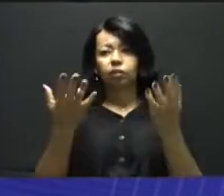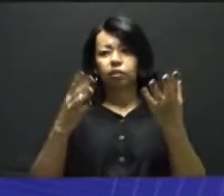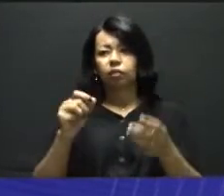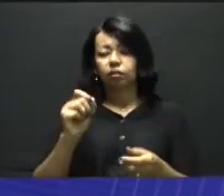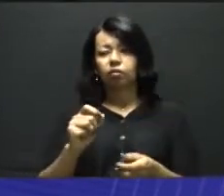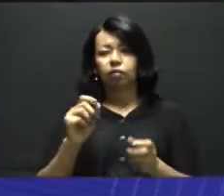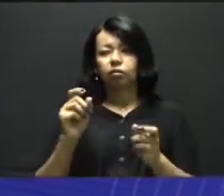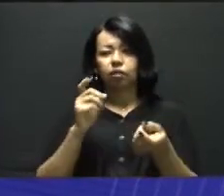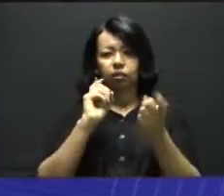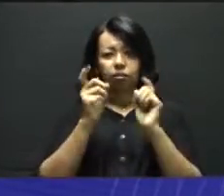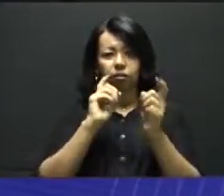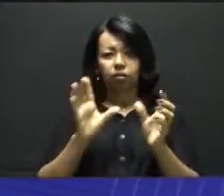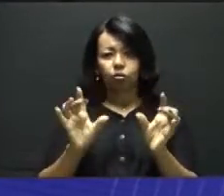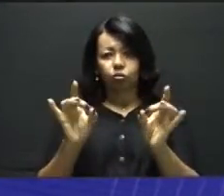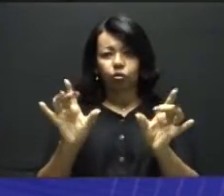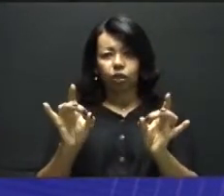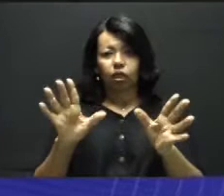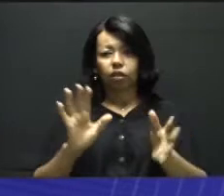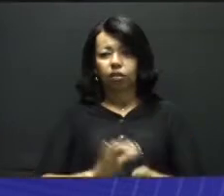neste ato solene